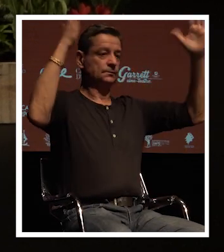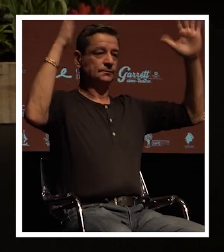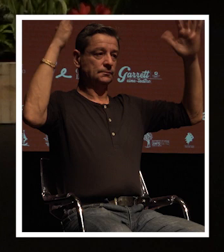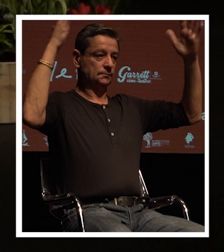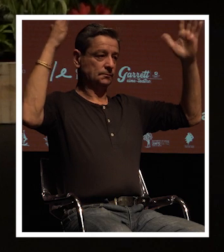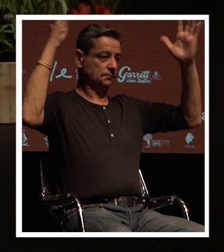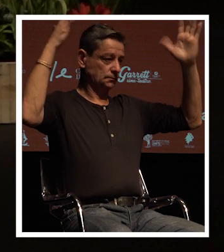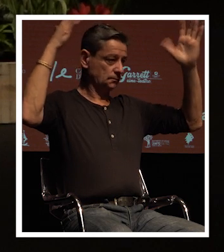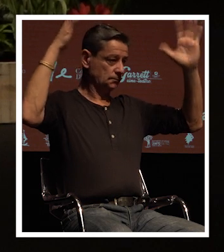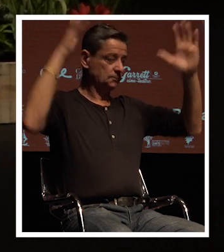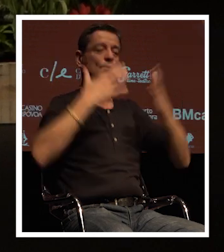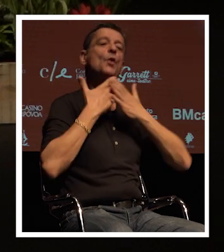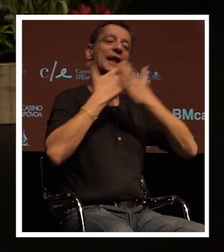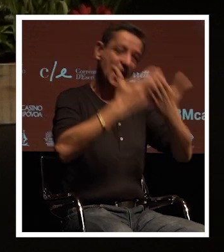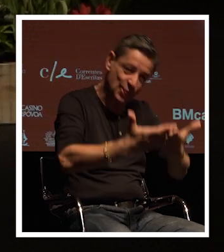Atlântico